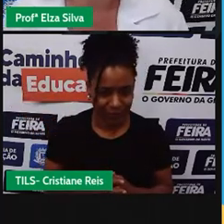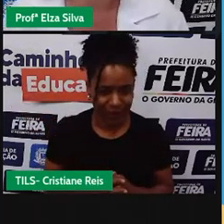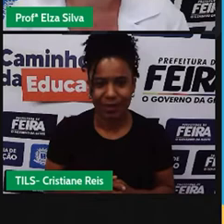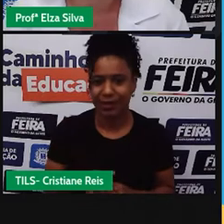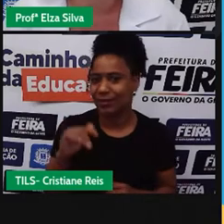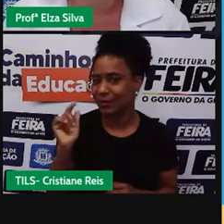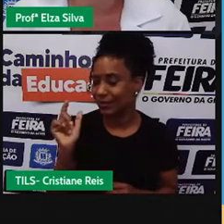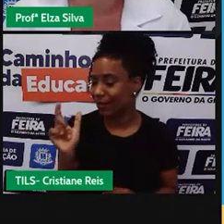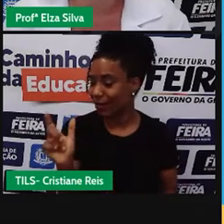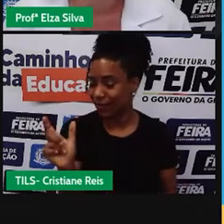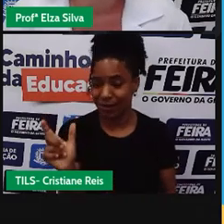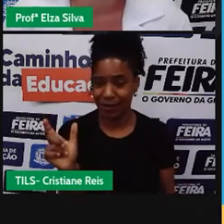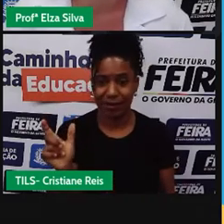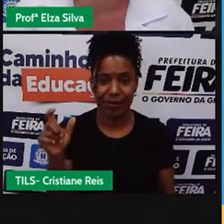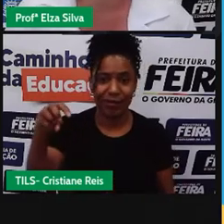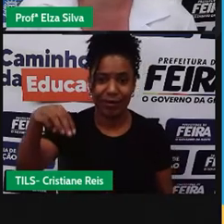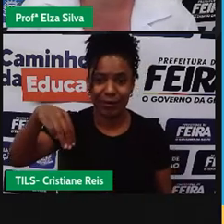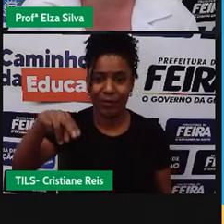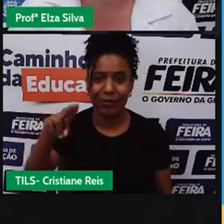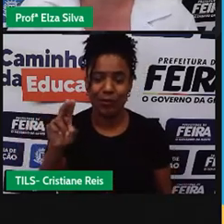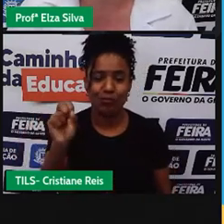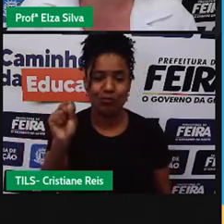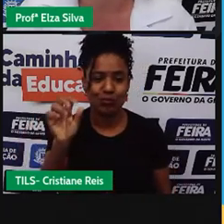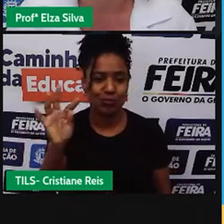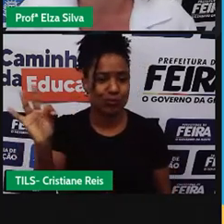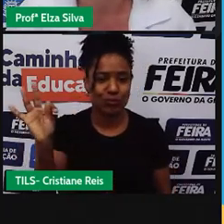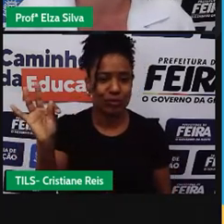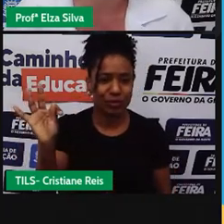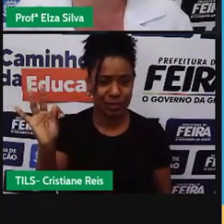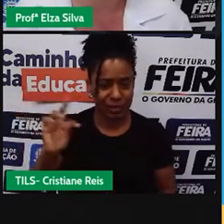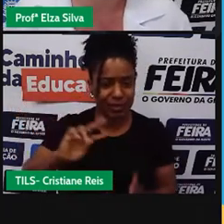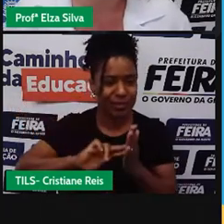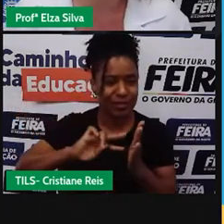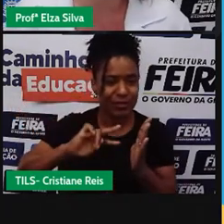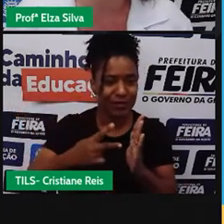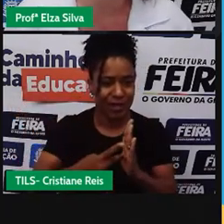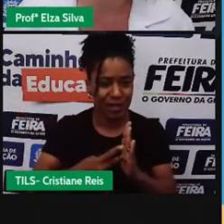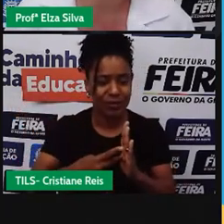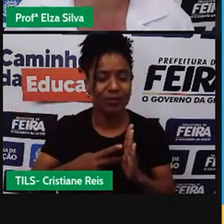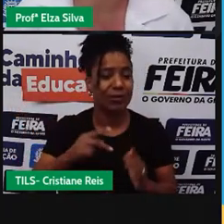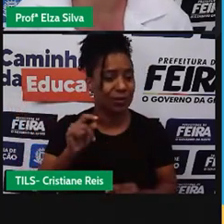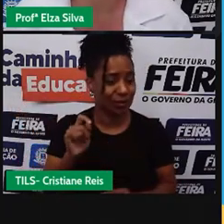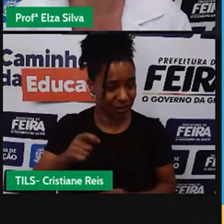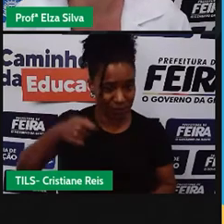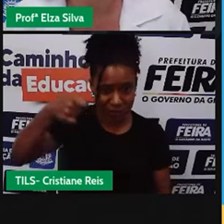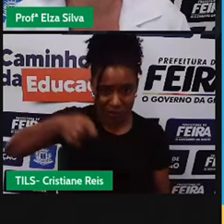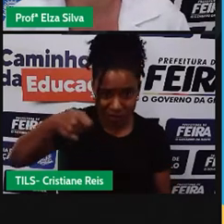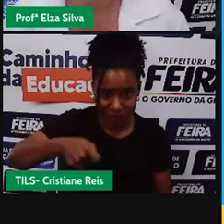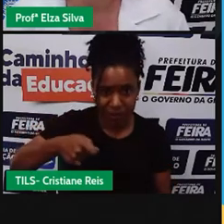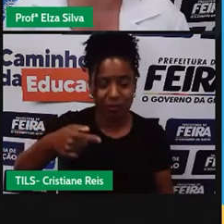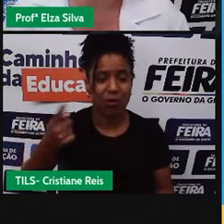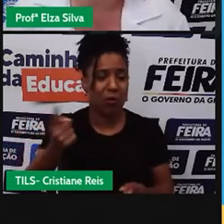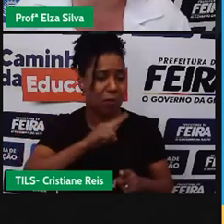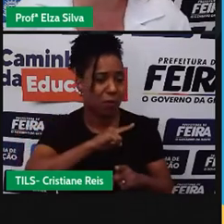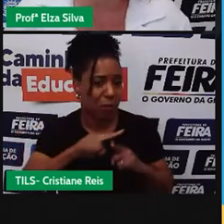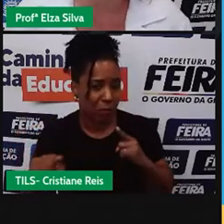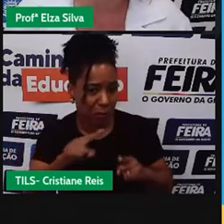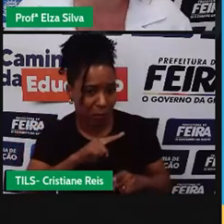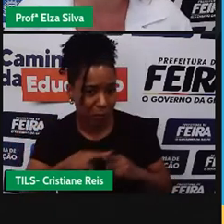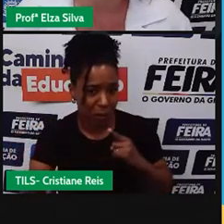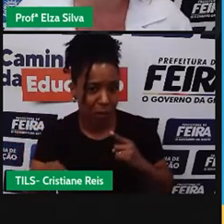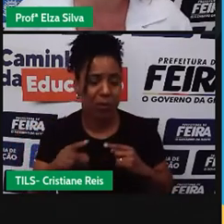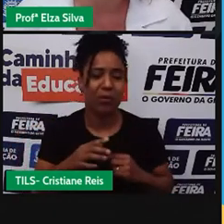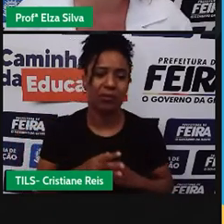palavrinha, must, quando queremos expressar uma obrigação, uma proibição ou uma